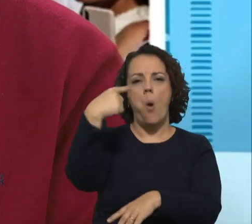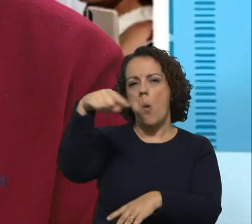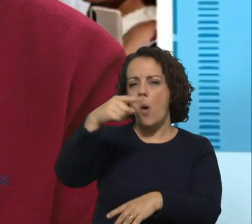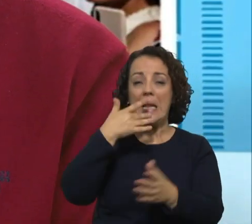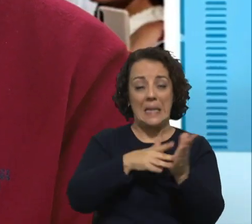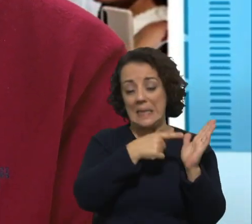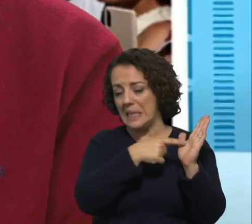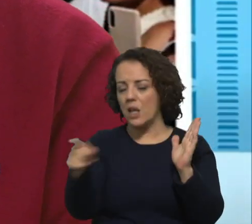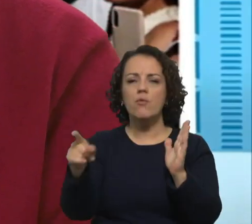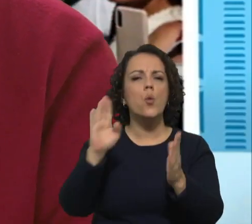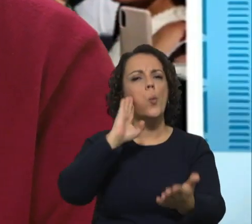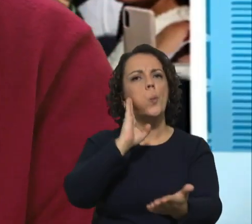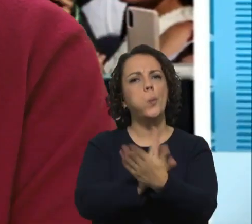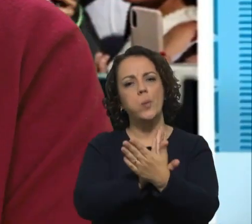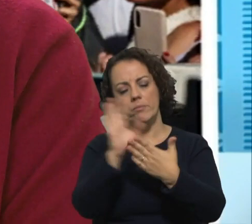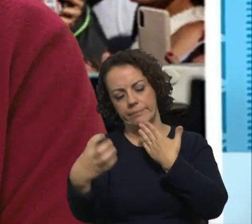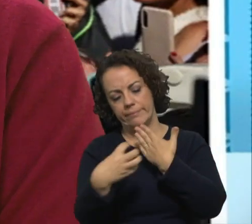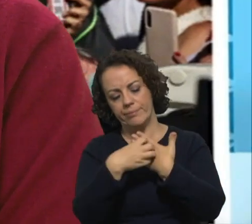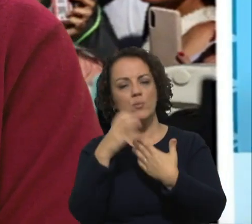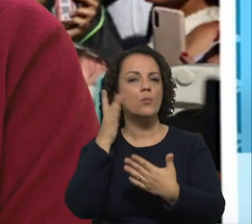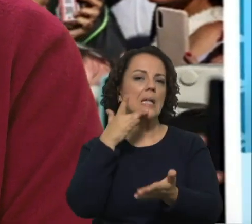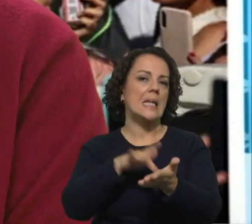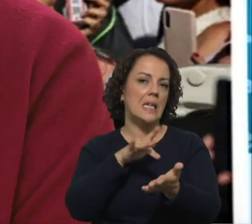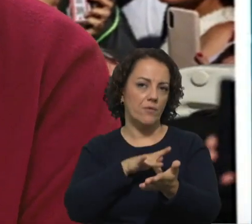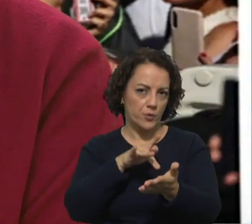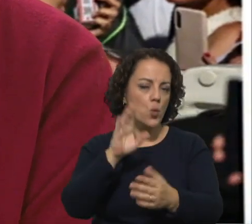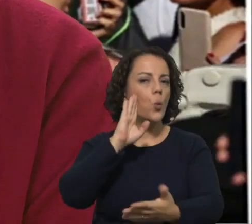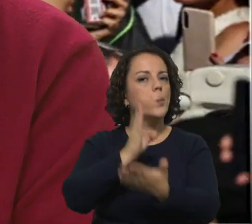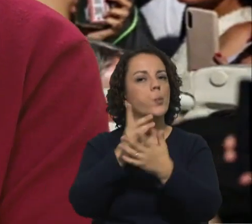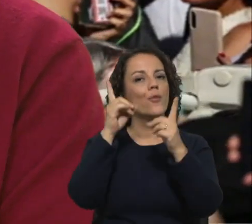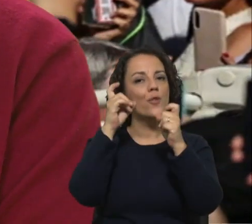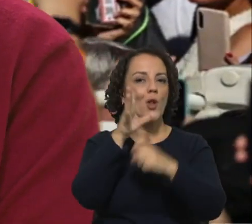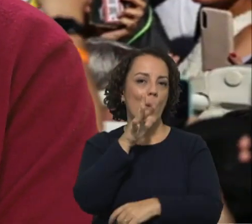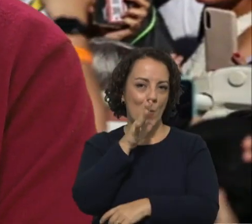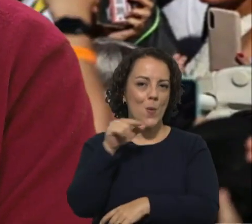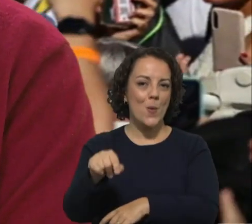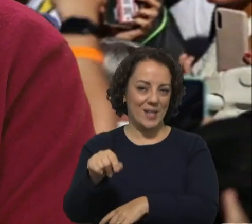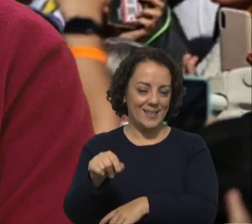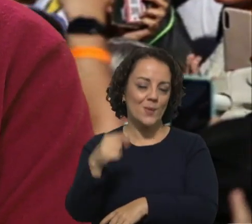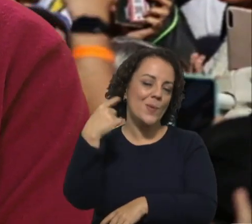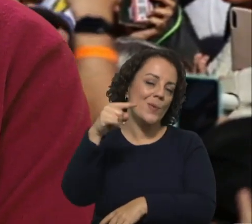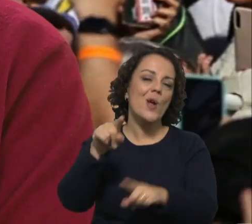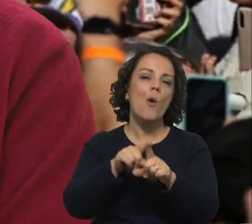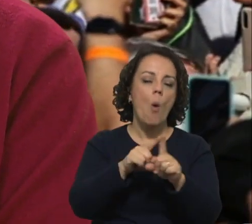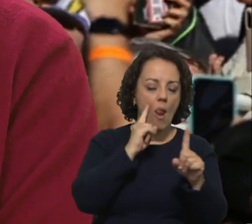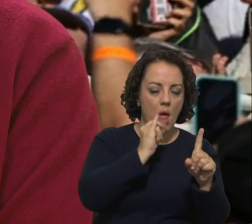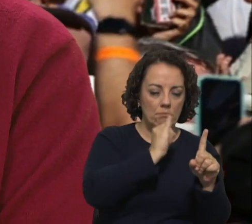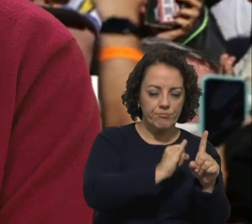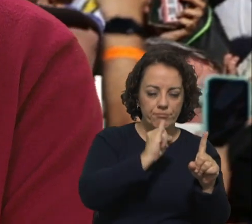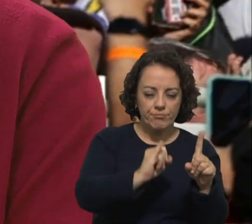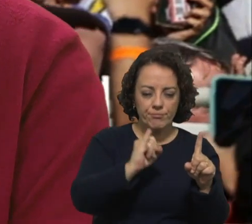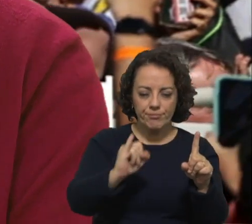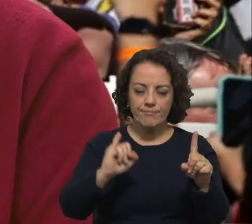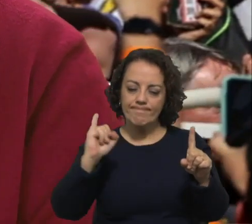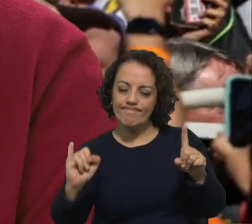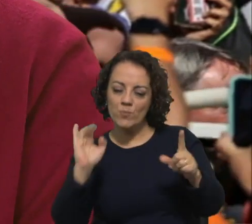livro, no final, que procura transmitir essa ideia de uma esperança que queremos acreditar que vem dali